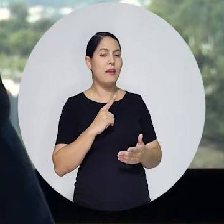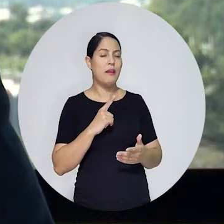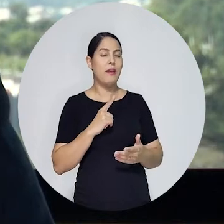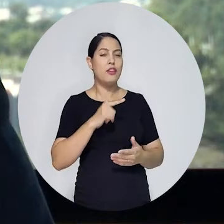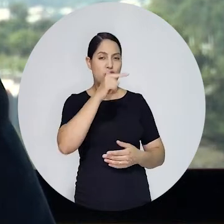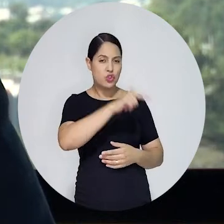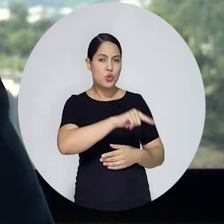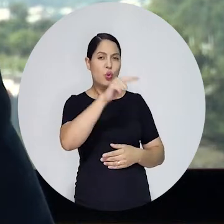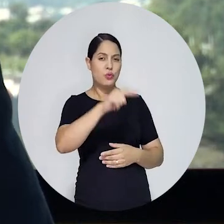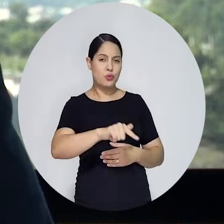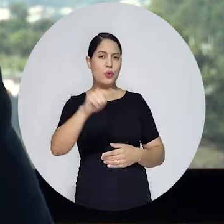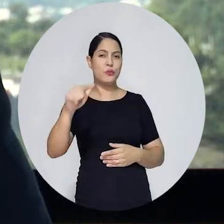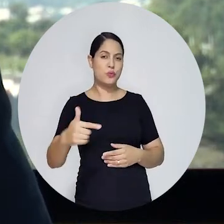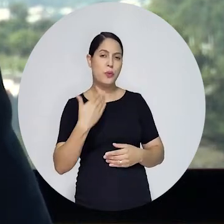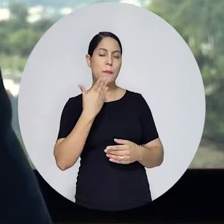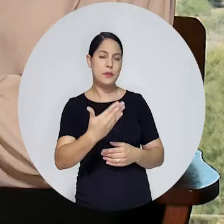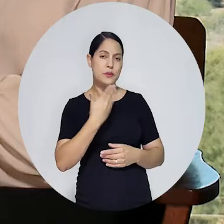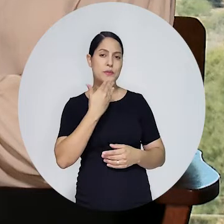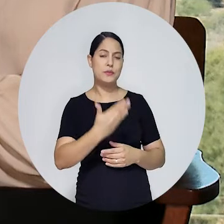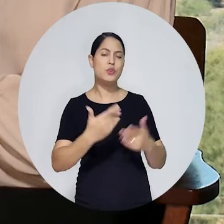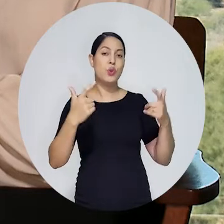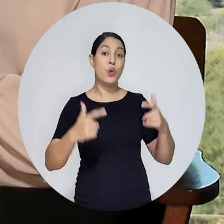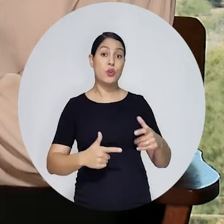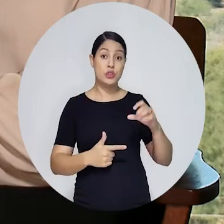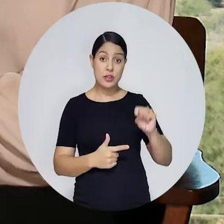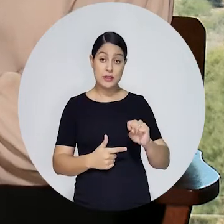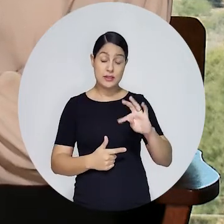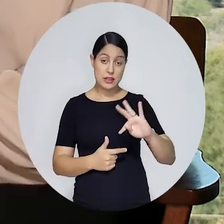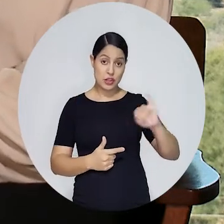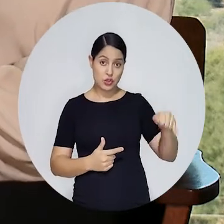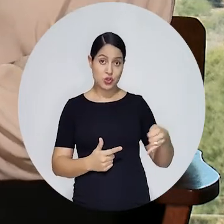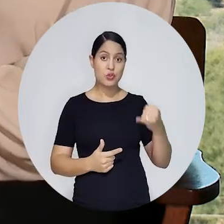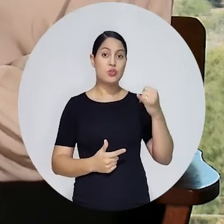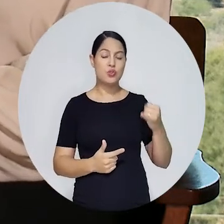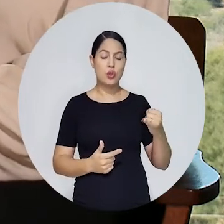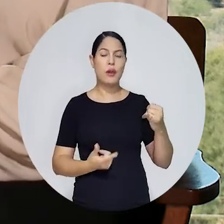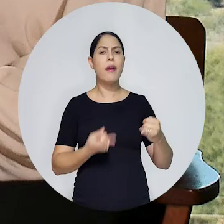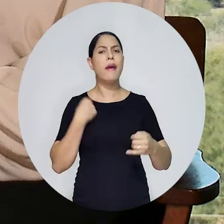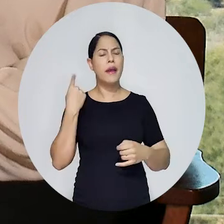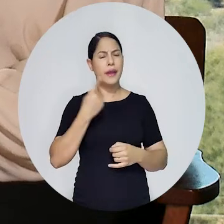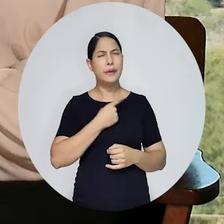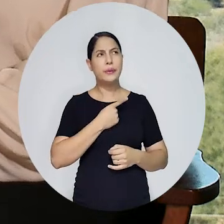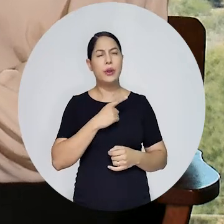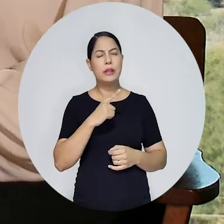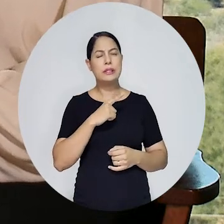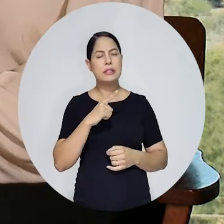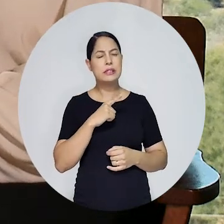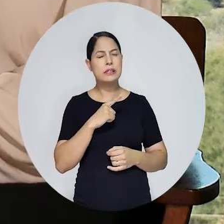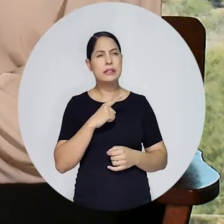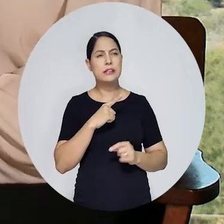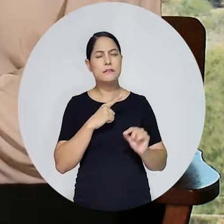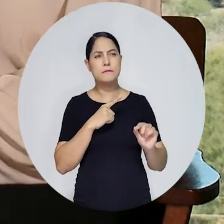da decisão do recurso repetitivo julgado no STJ, onde obtivemos